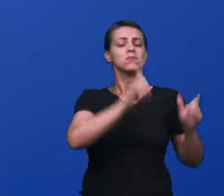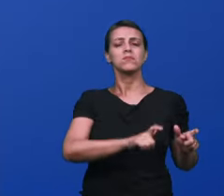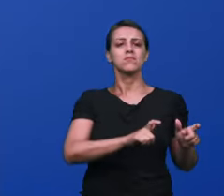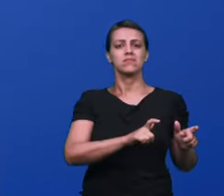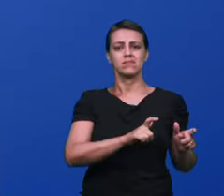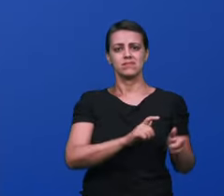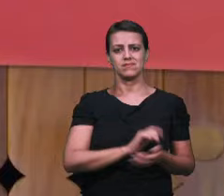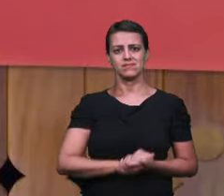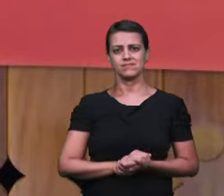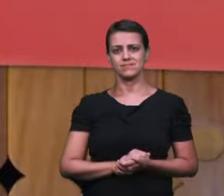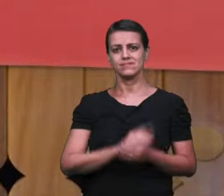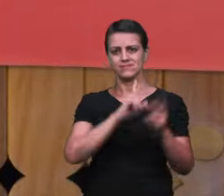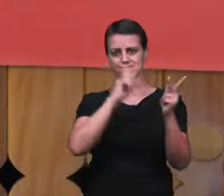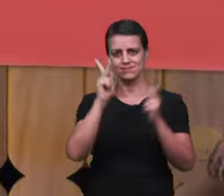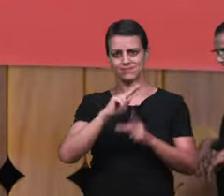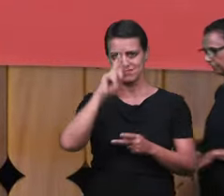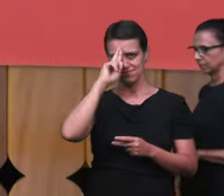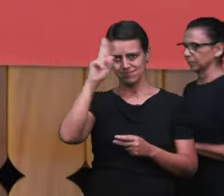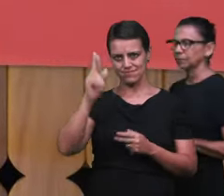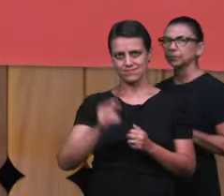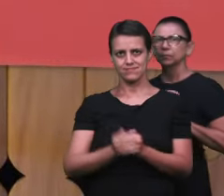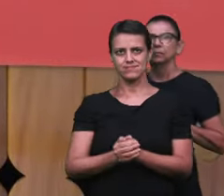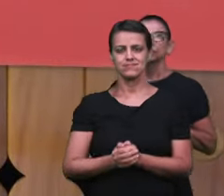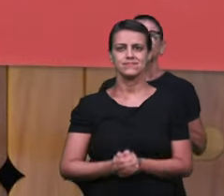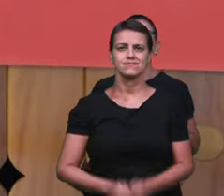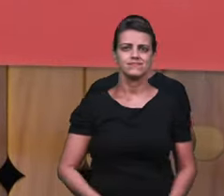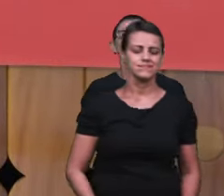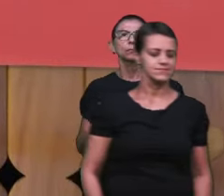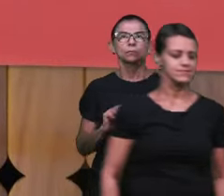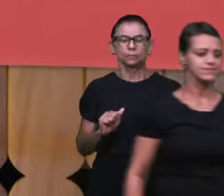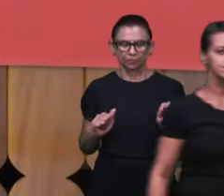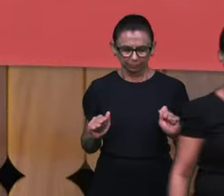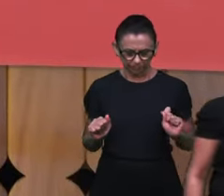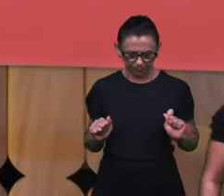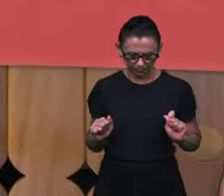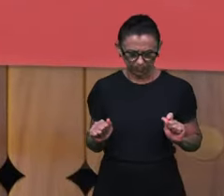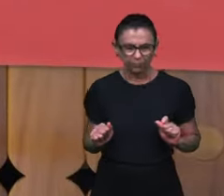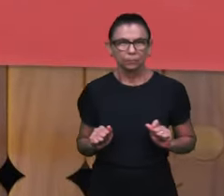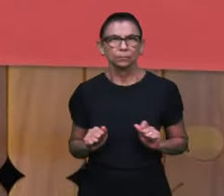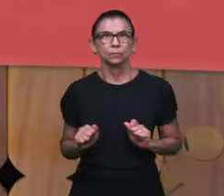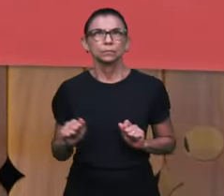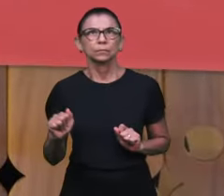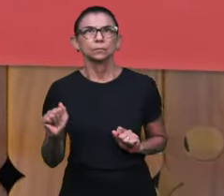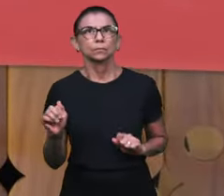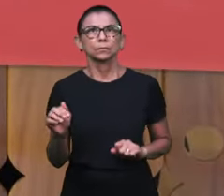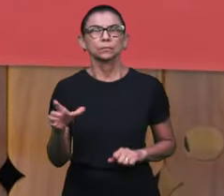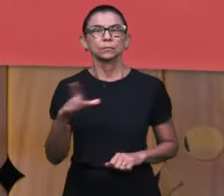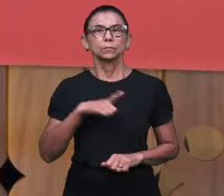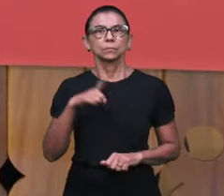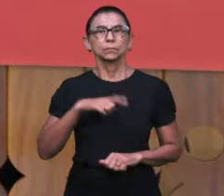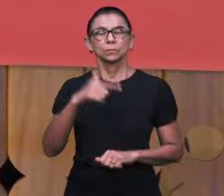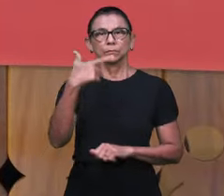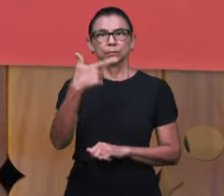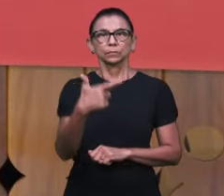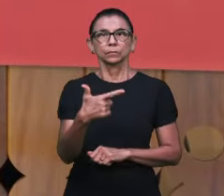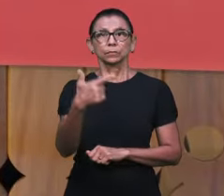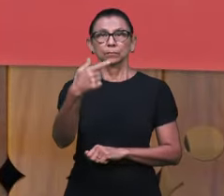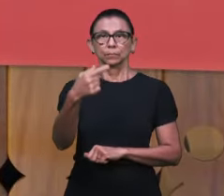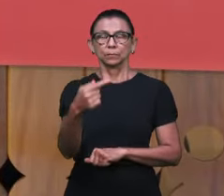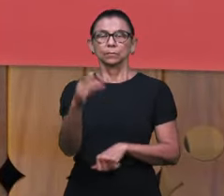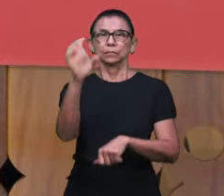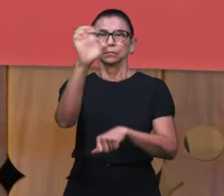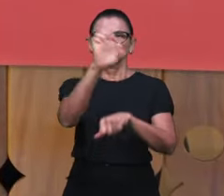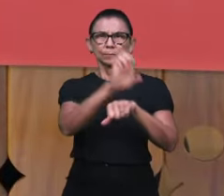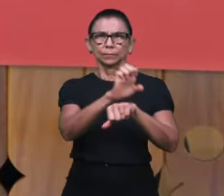Senhor Jesus. Muito bem, eu falei isso porque nós temos 27 estados. Santa Catarina está